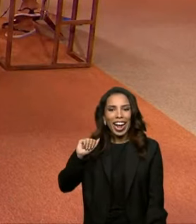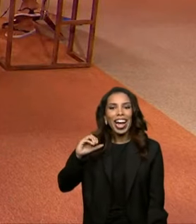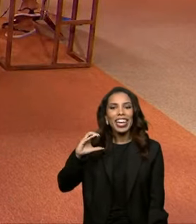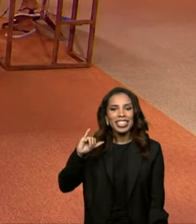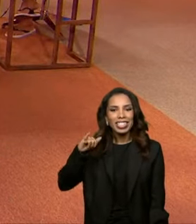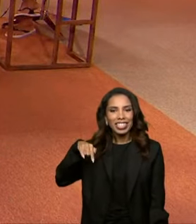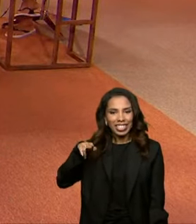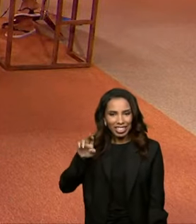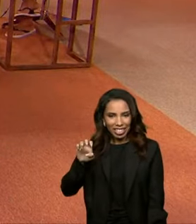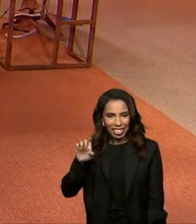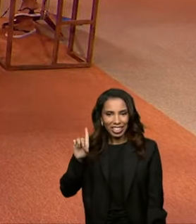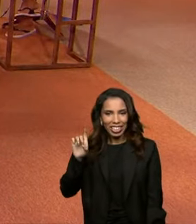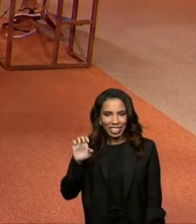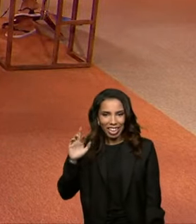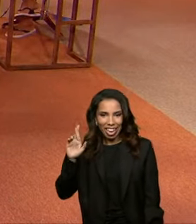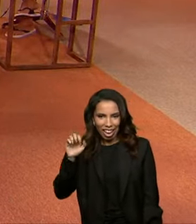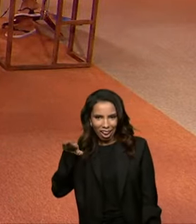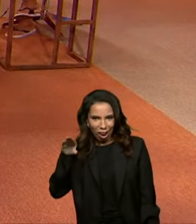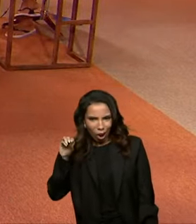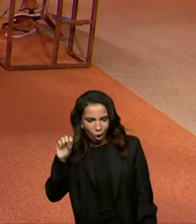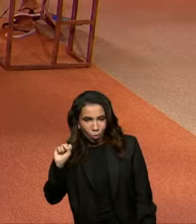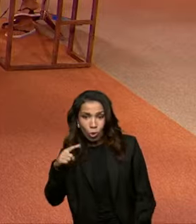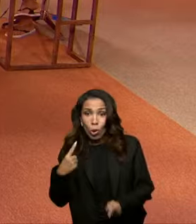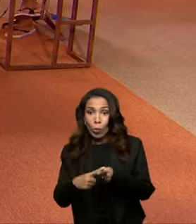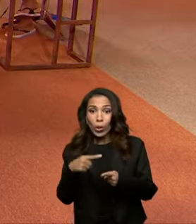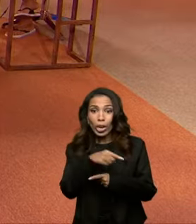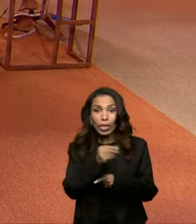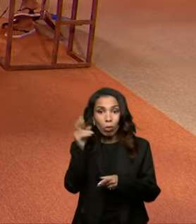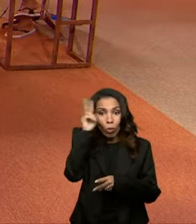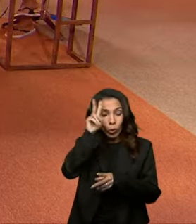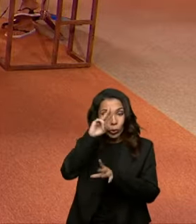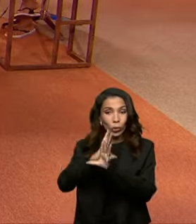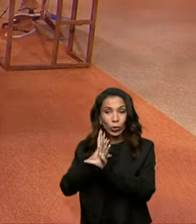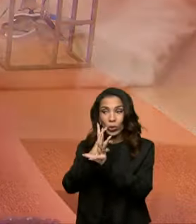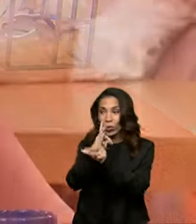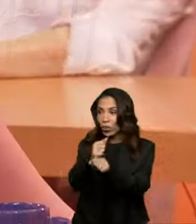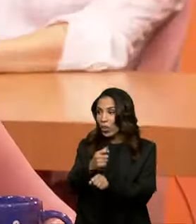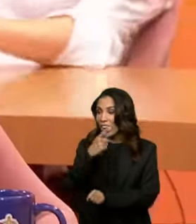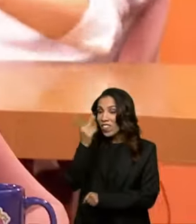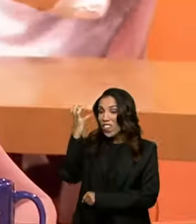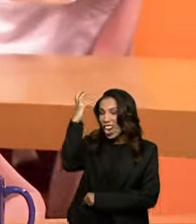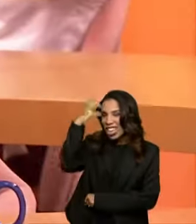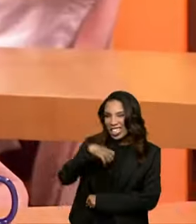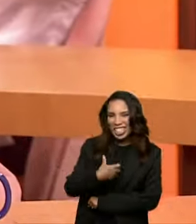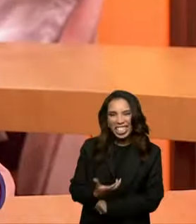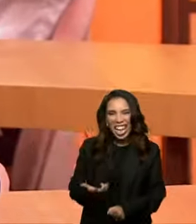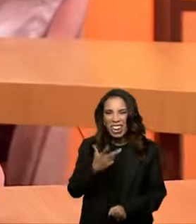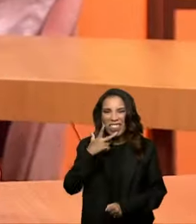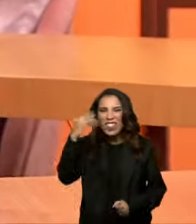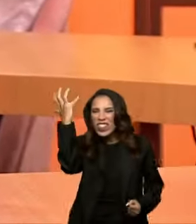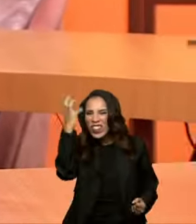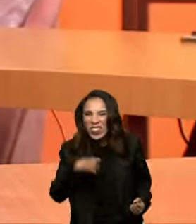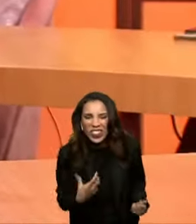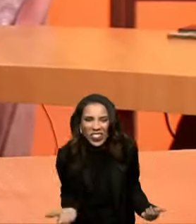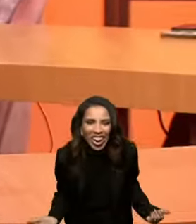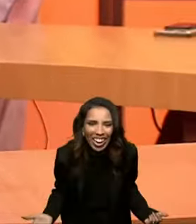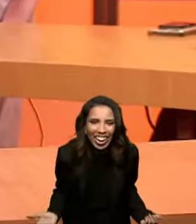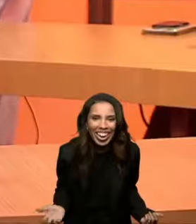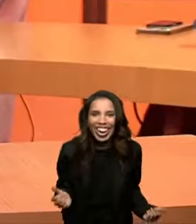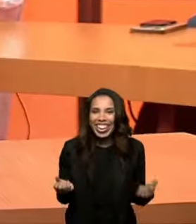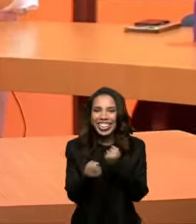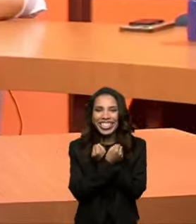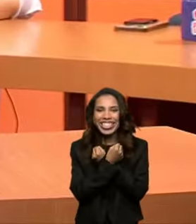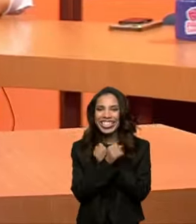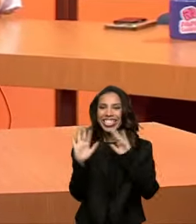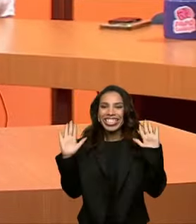falar muito do Dudu, porque o Dudu tem muita história. Eita! Dessas mulheres aqui. Isso aqui tá muito bom. Fala sério, gente, hein? Tô fala chocada, sério, esse nosso sem censura.